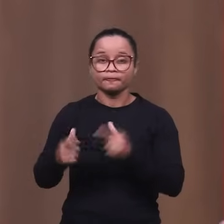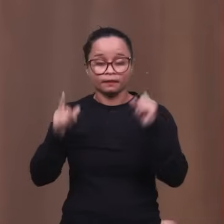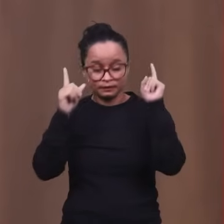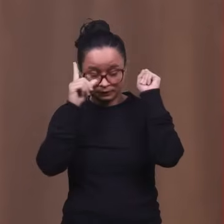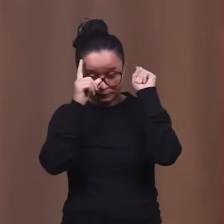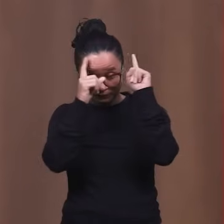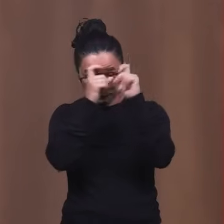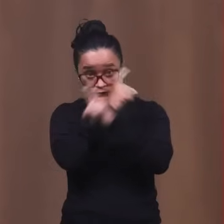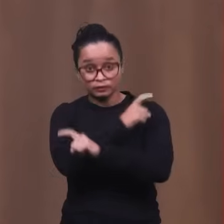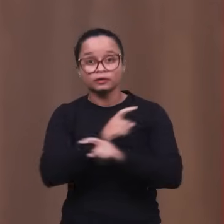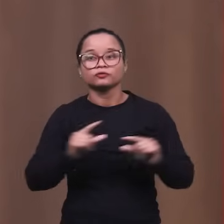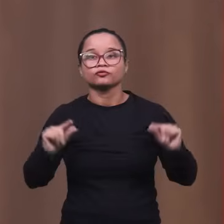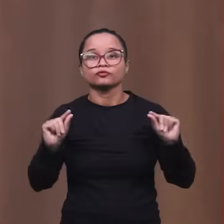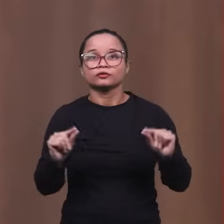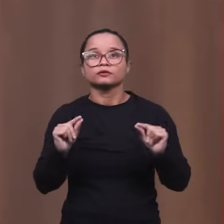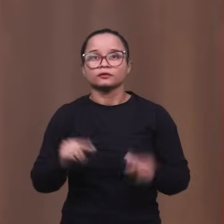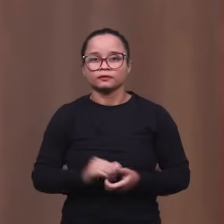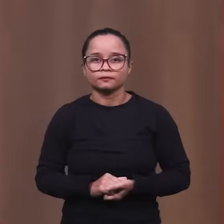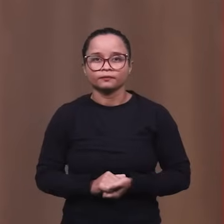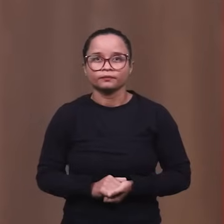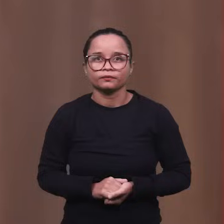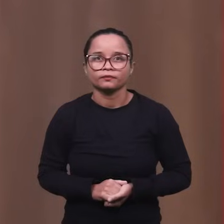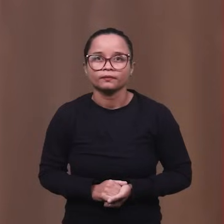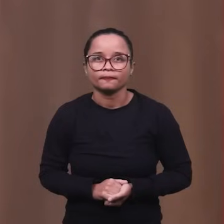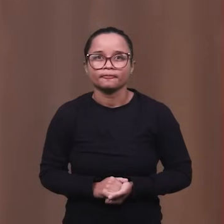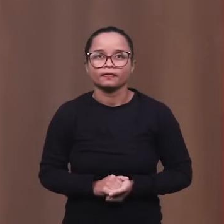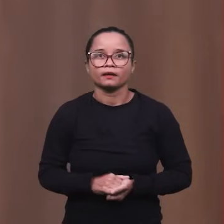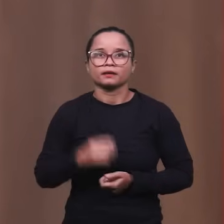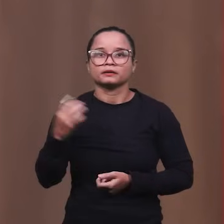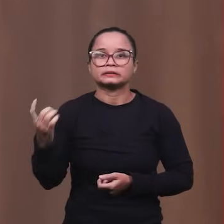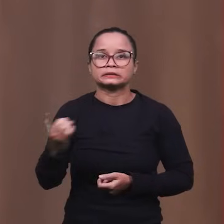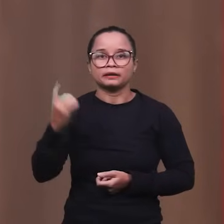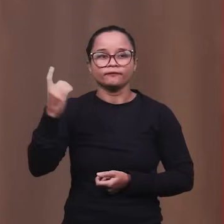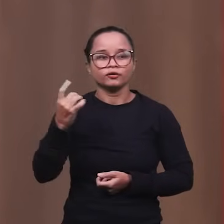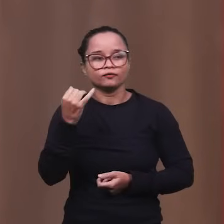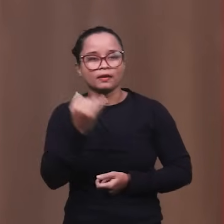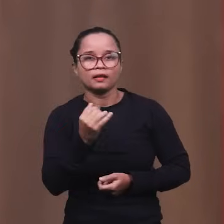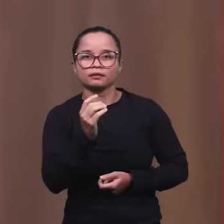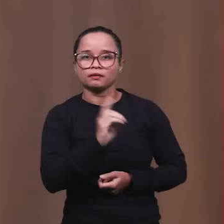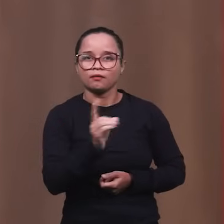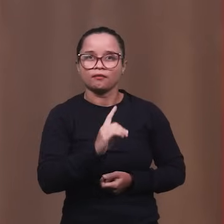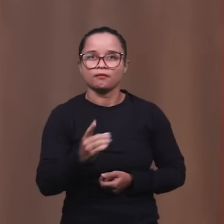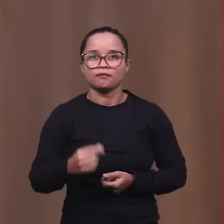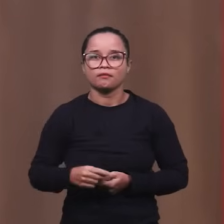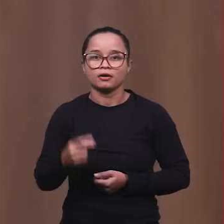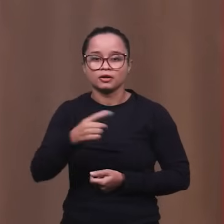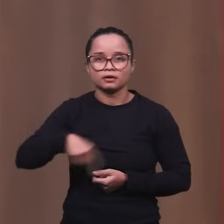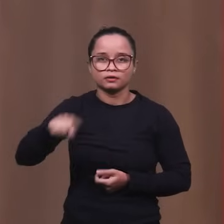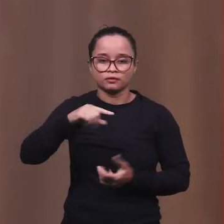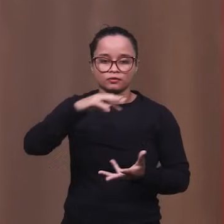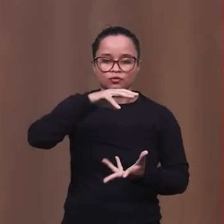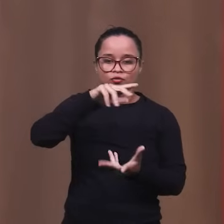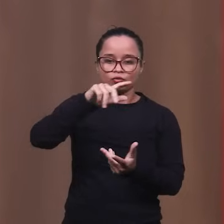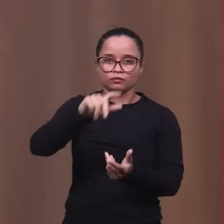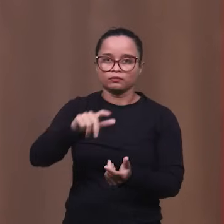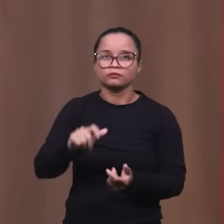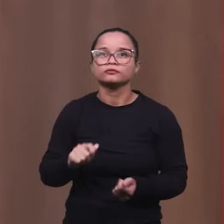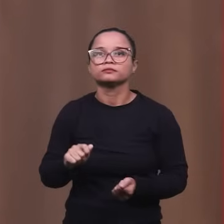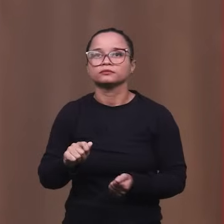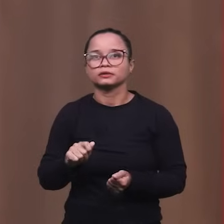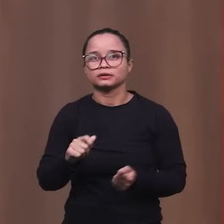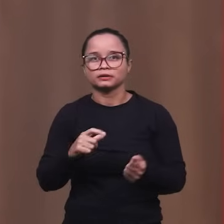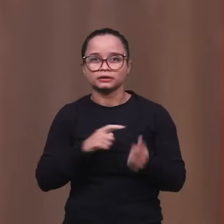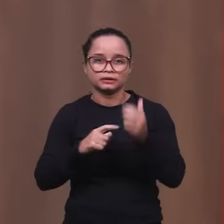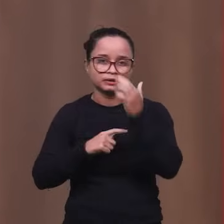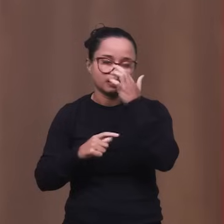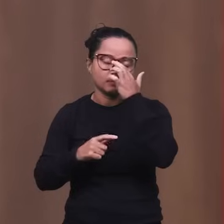nessa dificuldade de Davi de dizer não. E nós estamos em um mundo onde há uma crise de